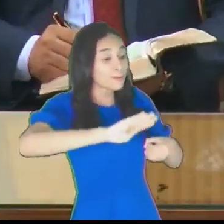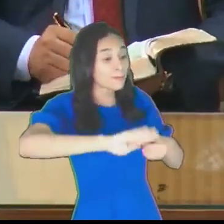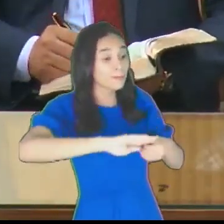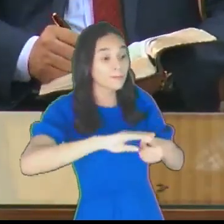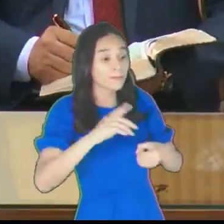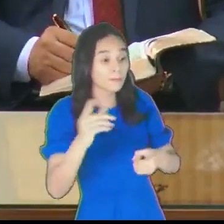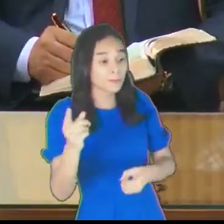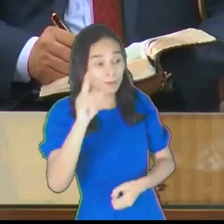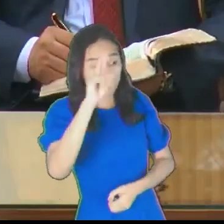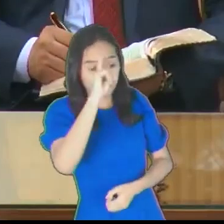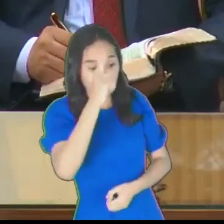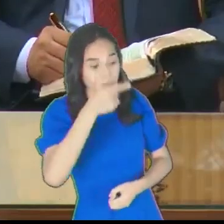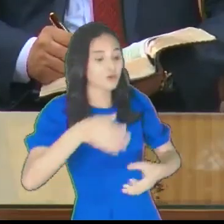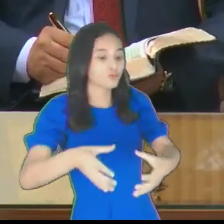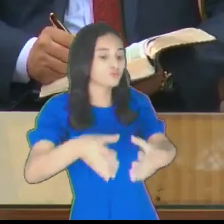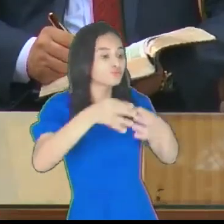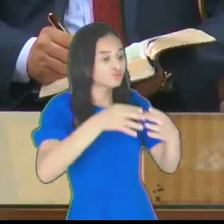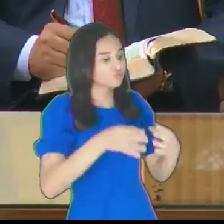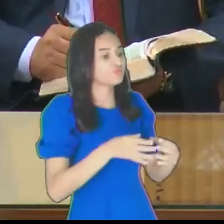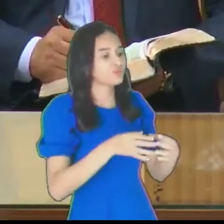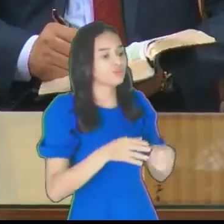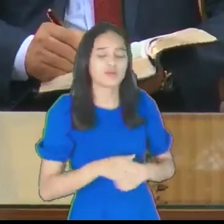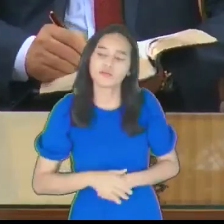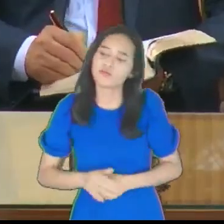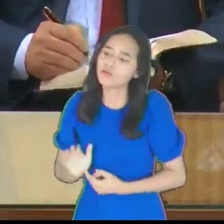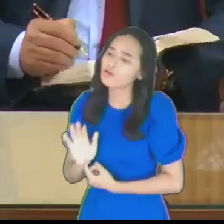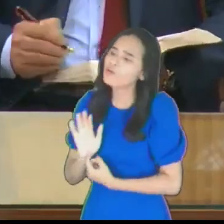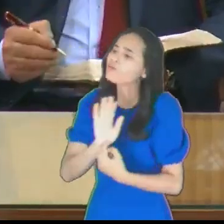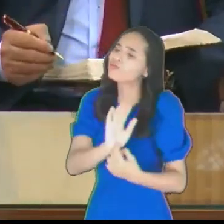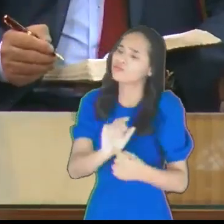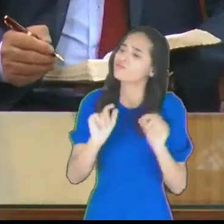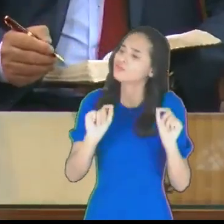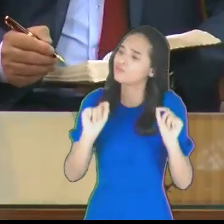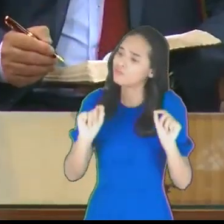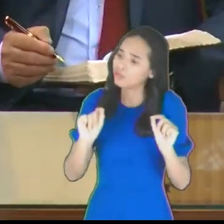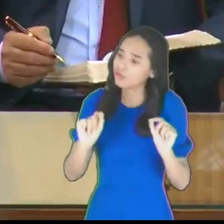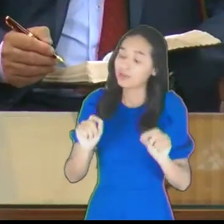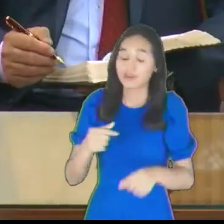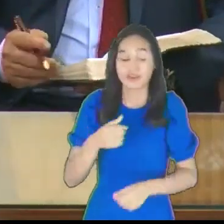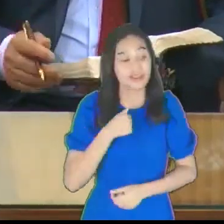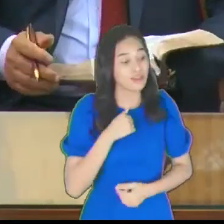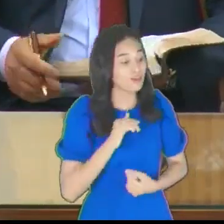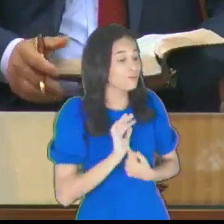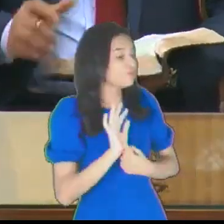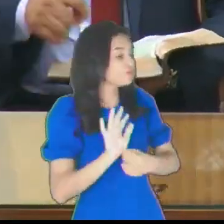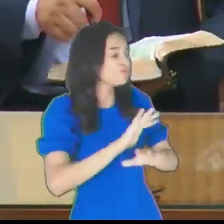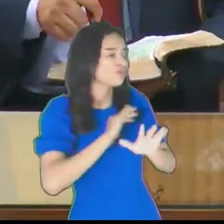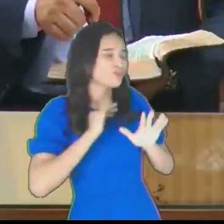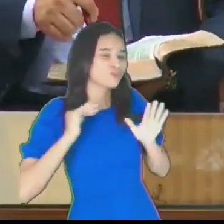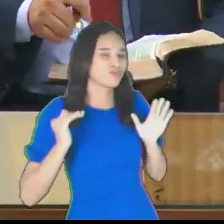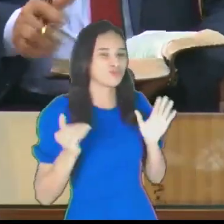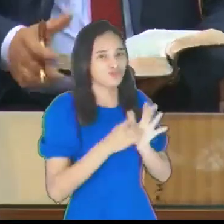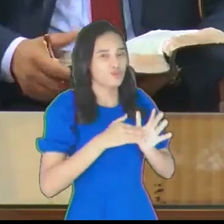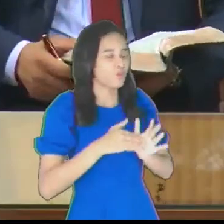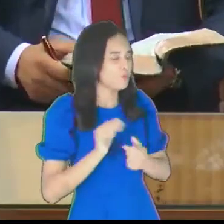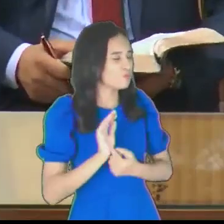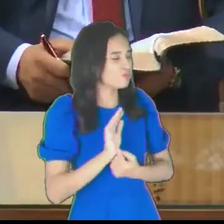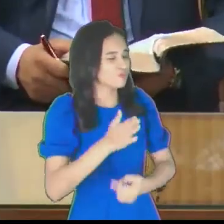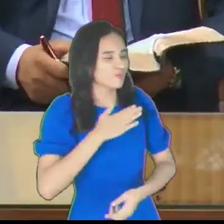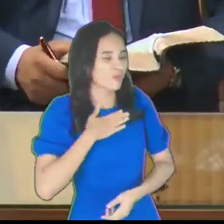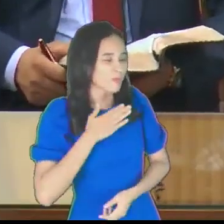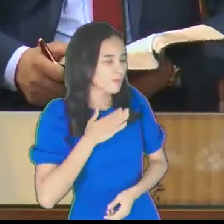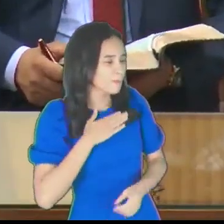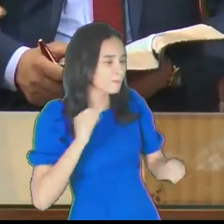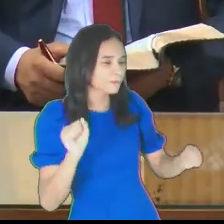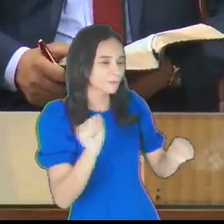caravana. Aí disse: o que foi que você mostrou para eles? Ele disse: eu mostrei tudo, eu mostrei minha glória, eu